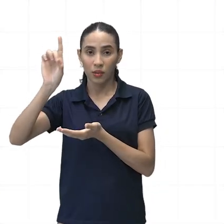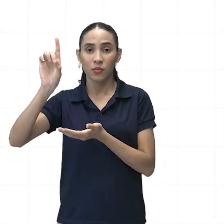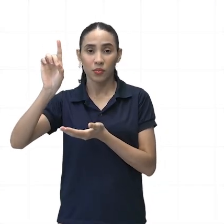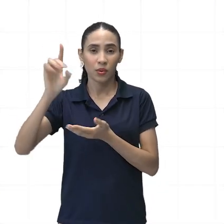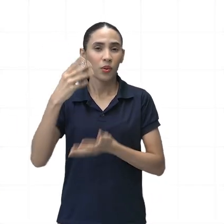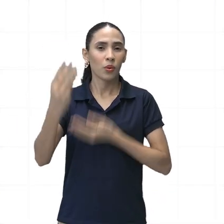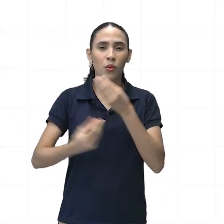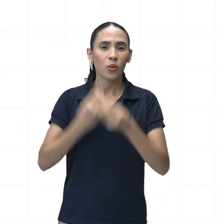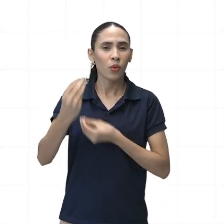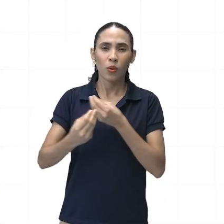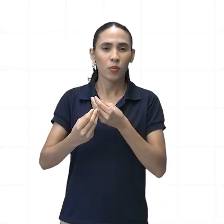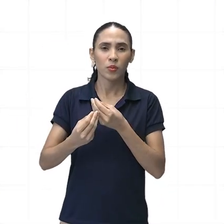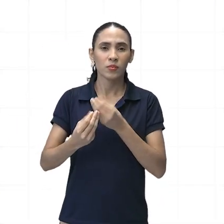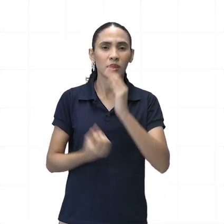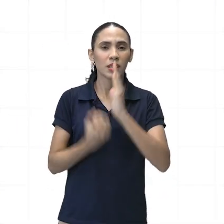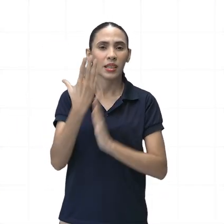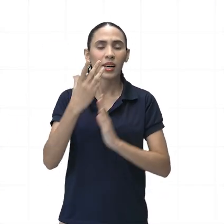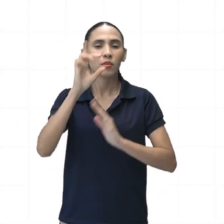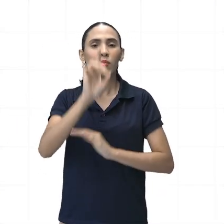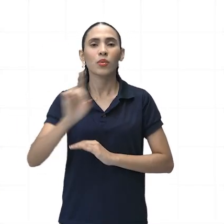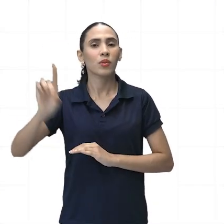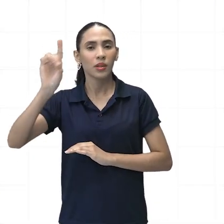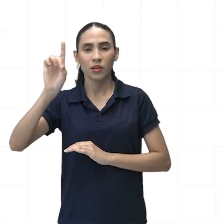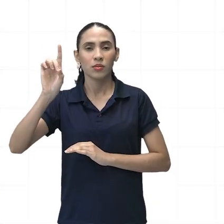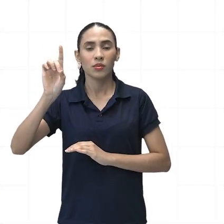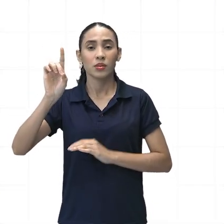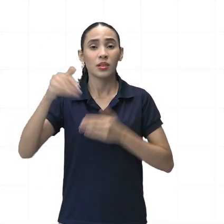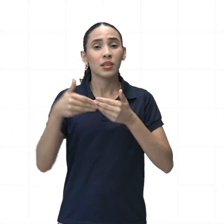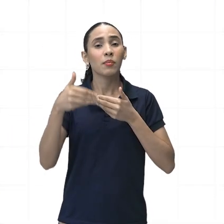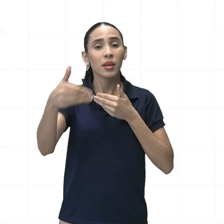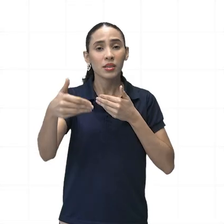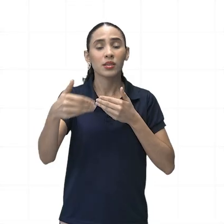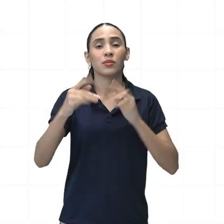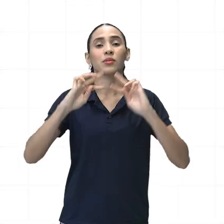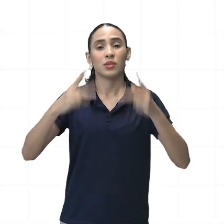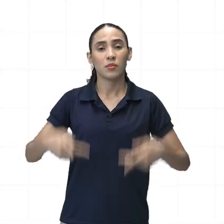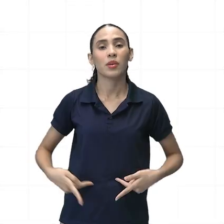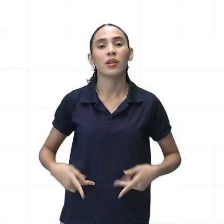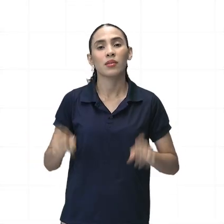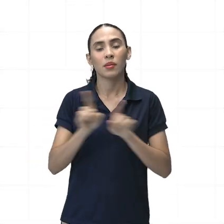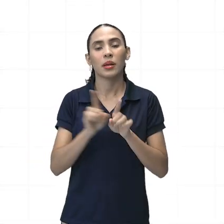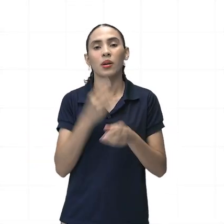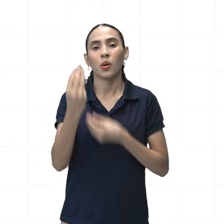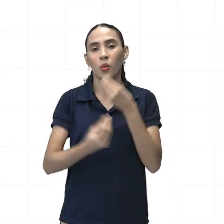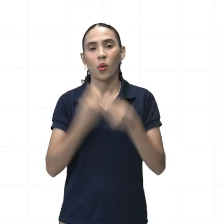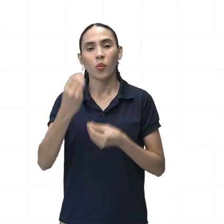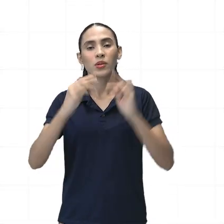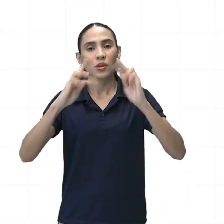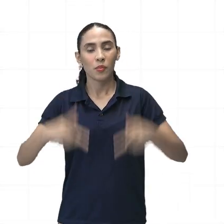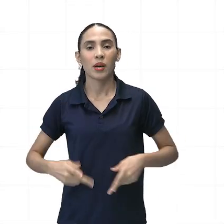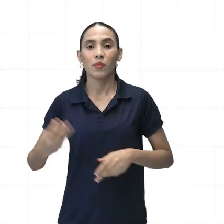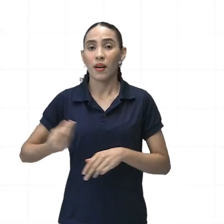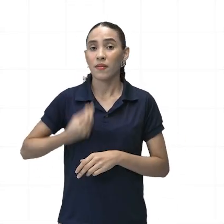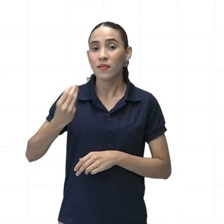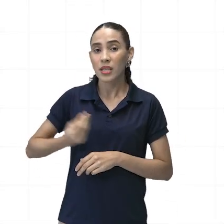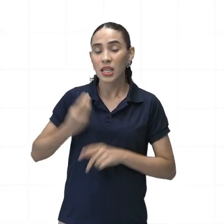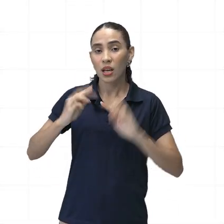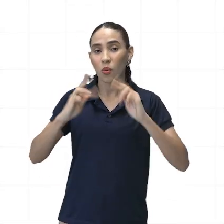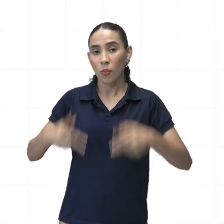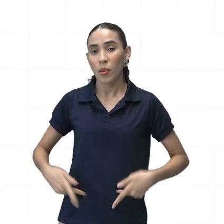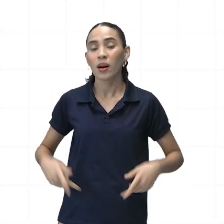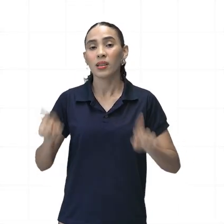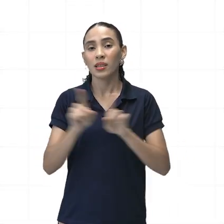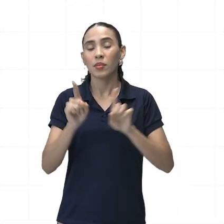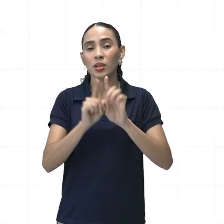né? Como ele foi criado por Deus, e a partir do ser humano, como o ser humano, a vida humana e a vida